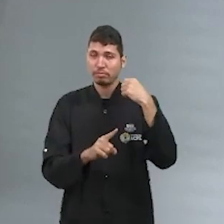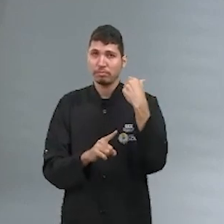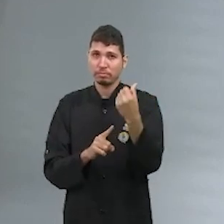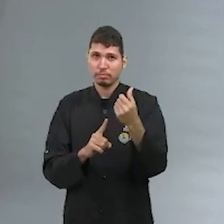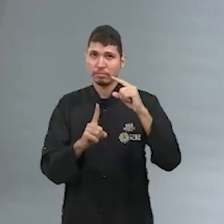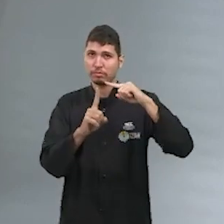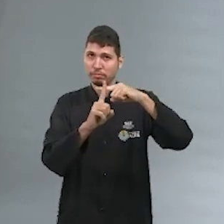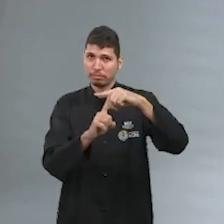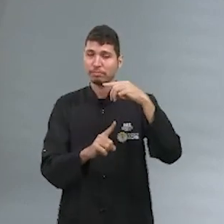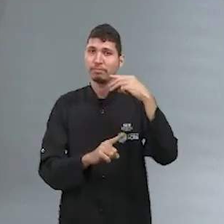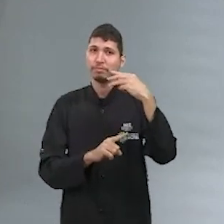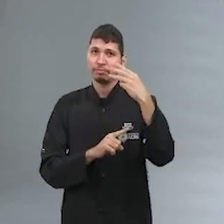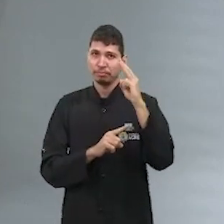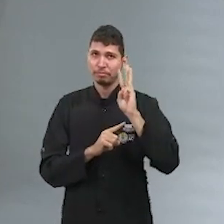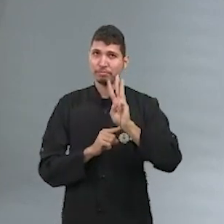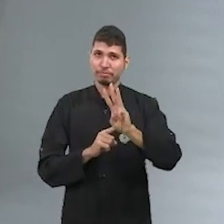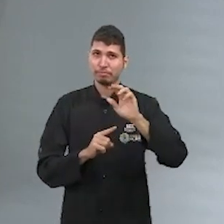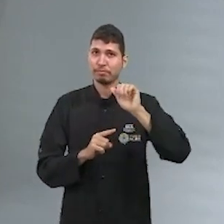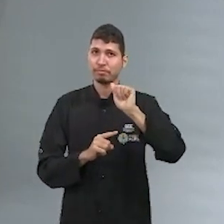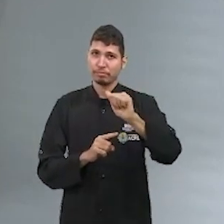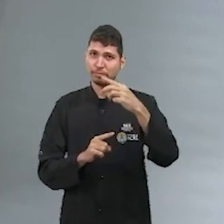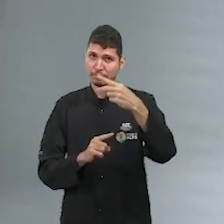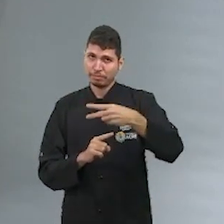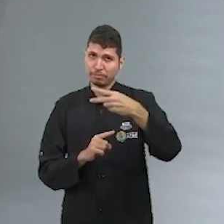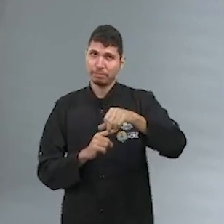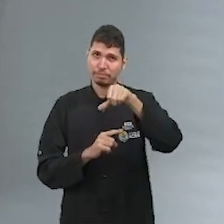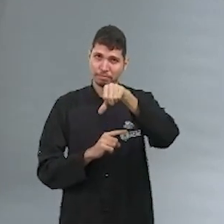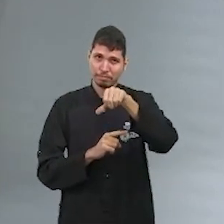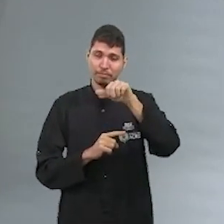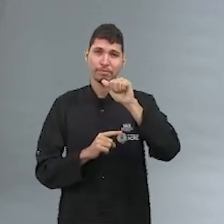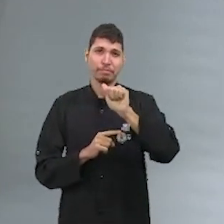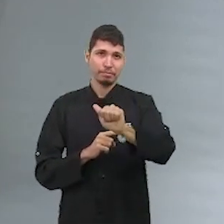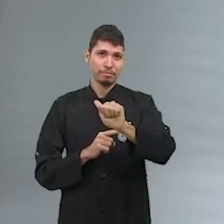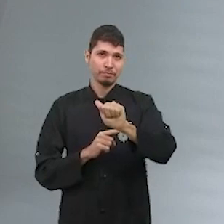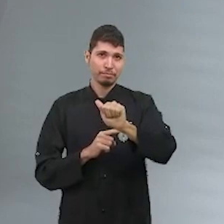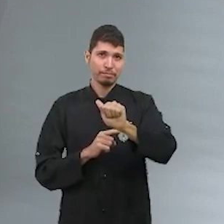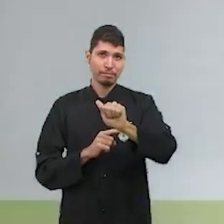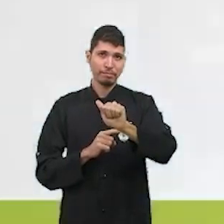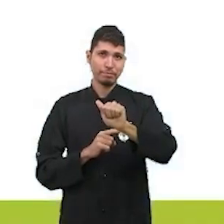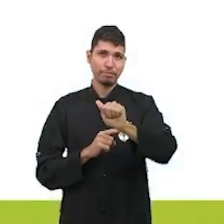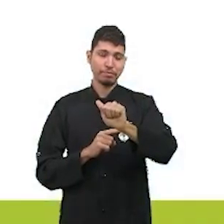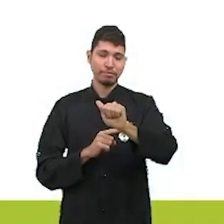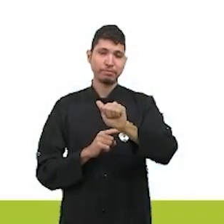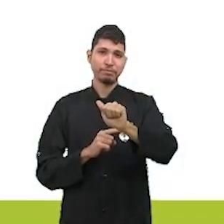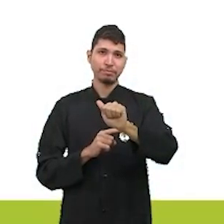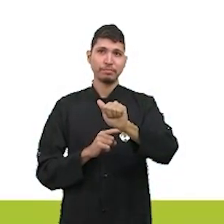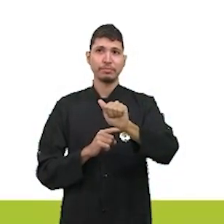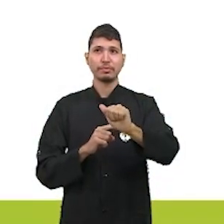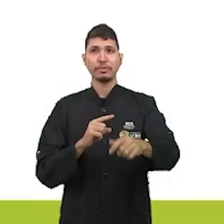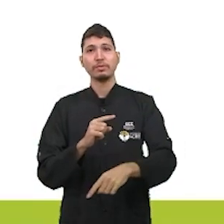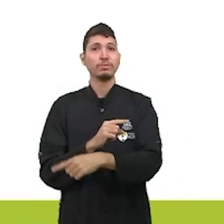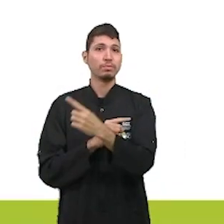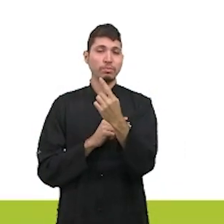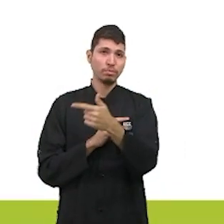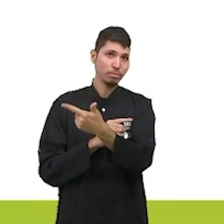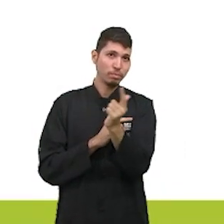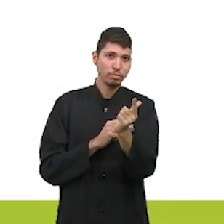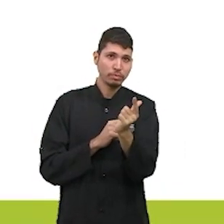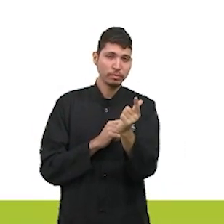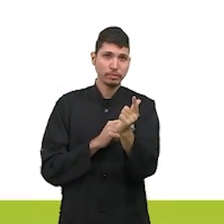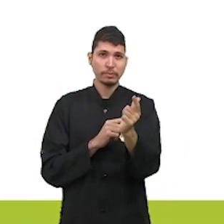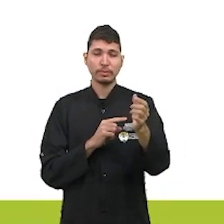amperes mais 3 amperes é igual a 9 amperes, tudo bem? E como eu tenho o terceiro elemento que está